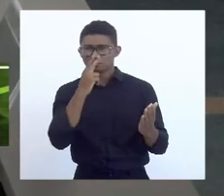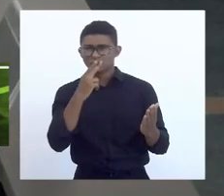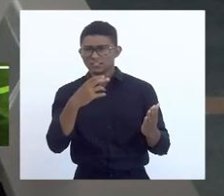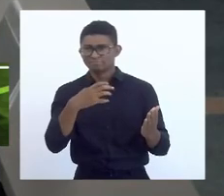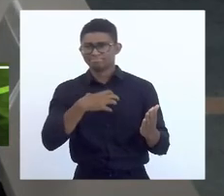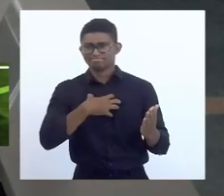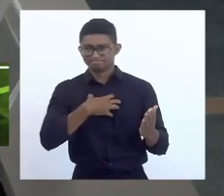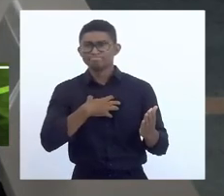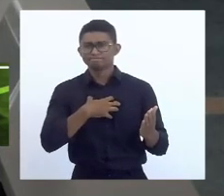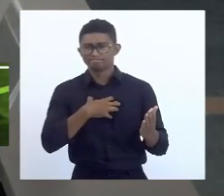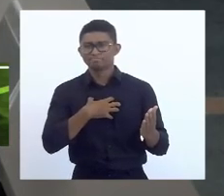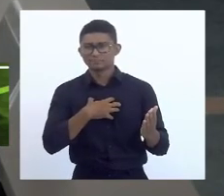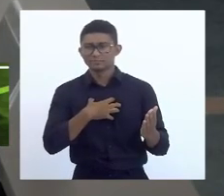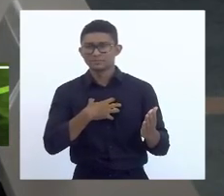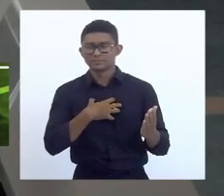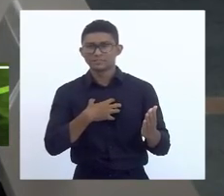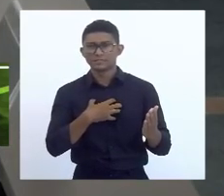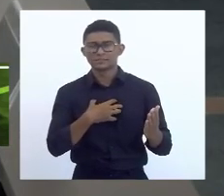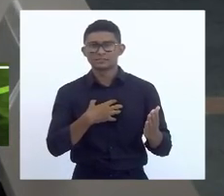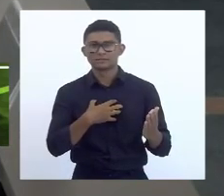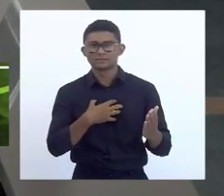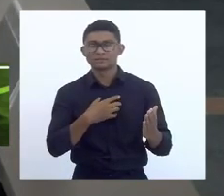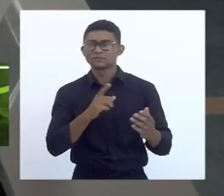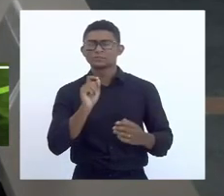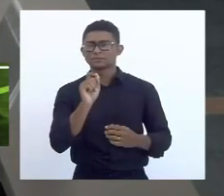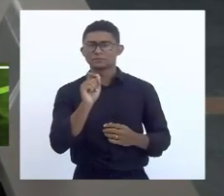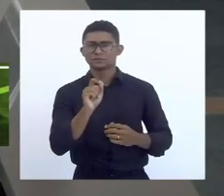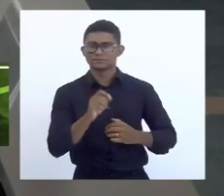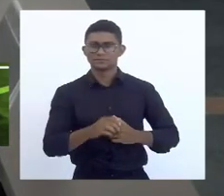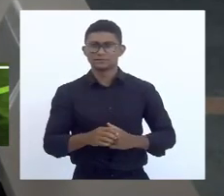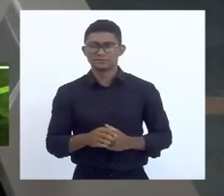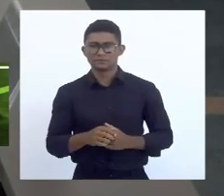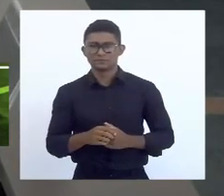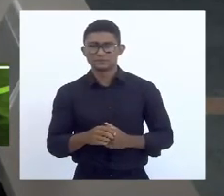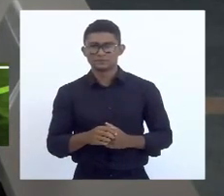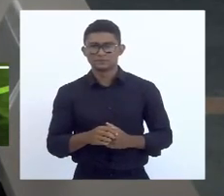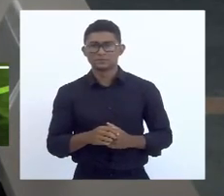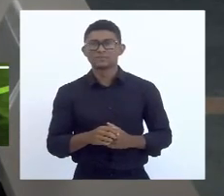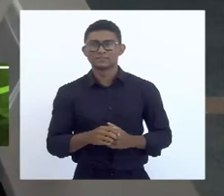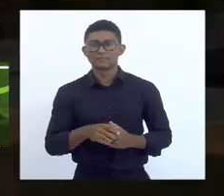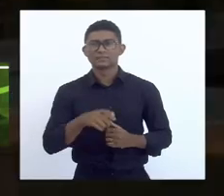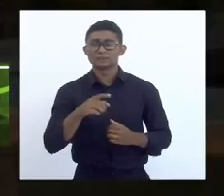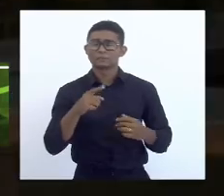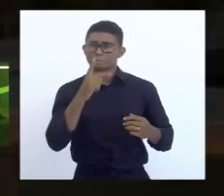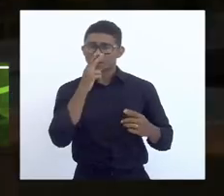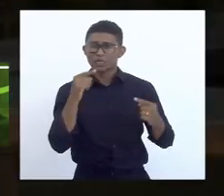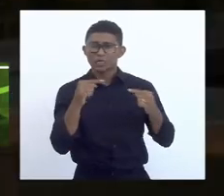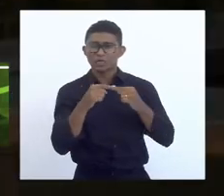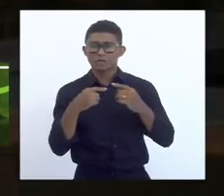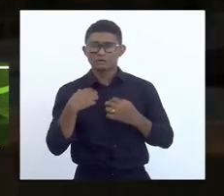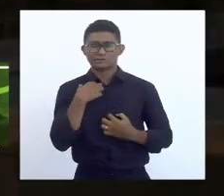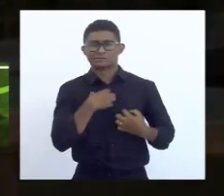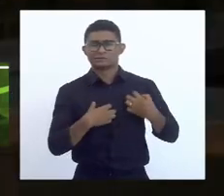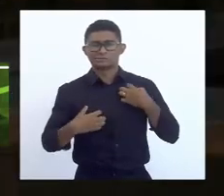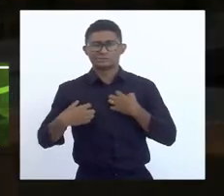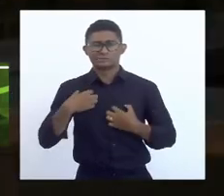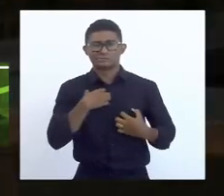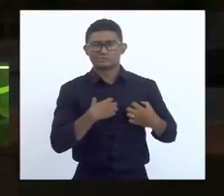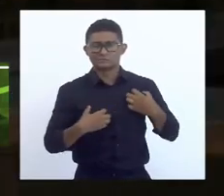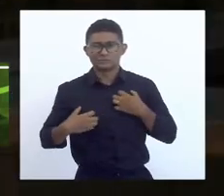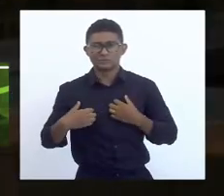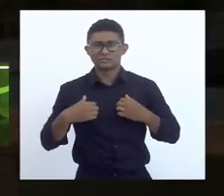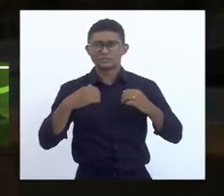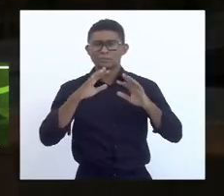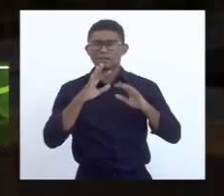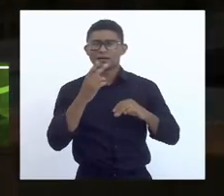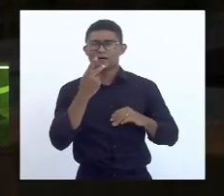compensou aí sessões de terapia, que a gente vê como é que a gente, é uma angústia e que muitas vezes não é nem falada. A gente tem